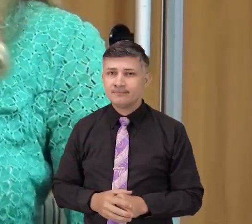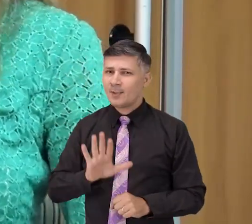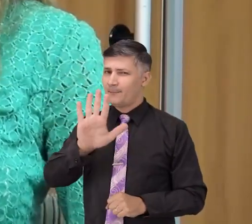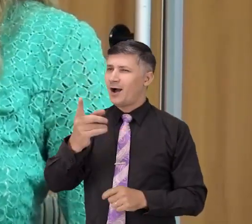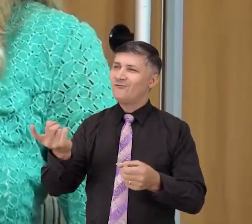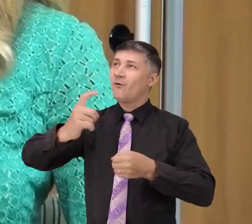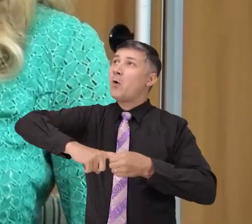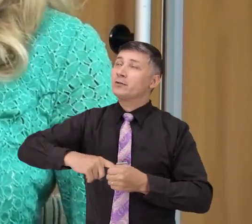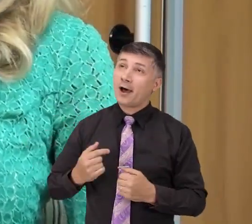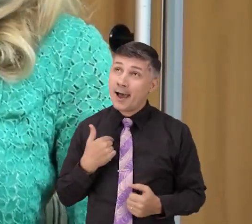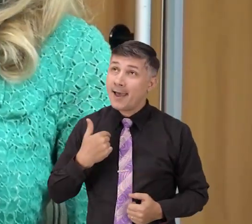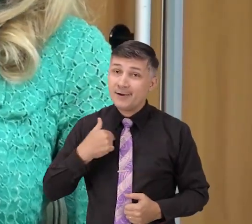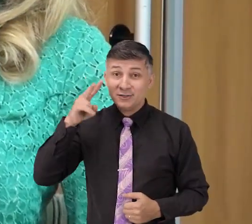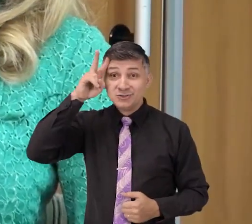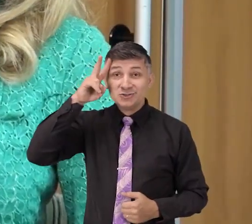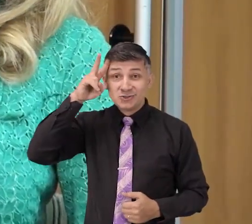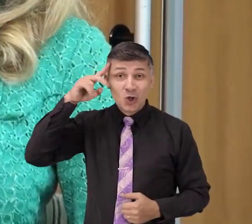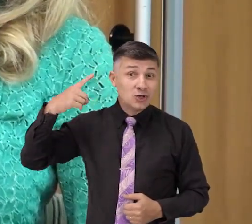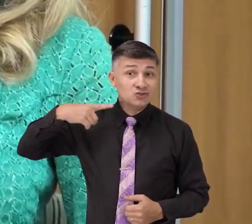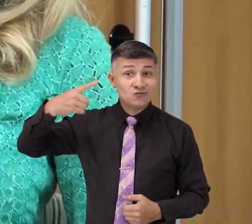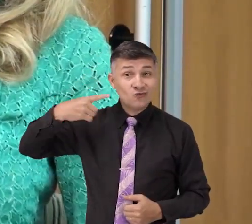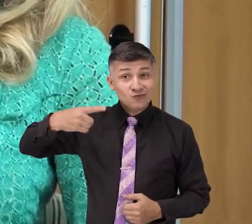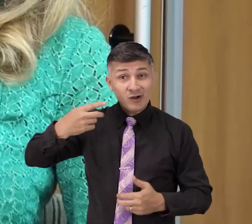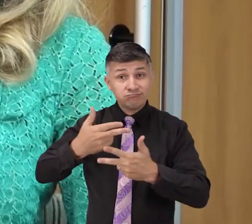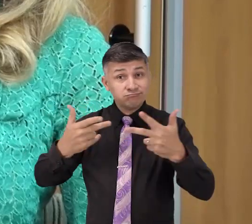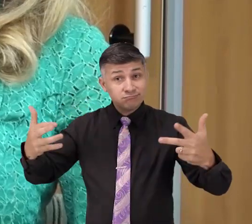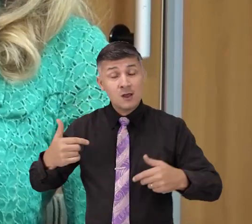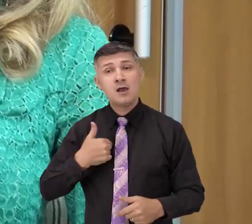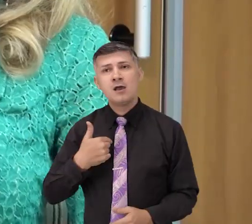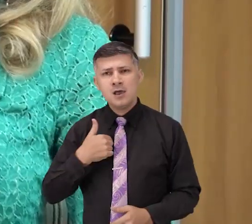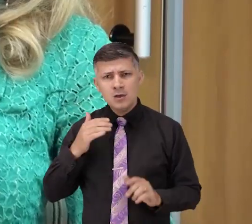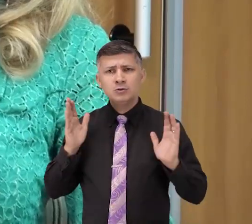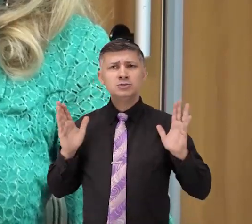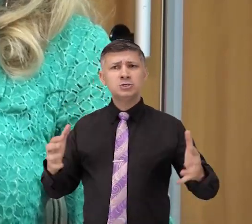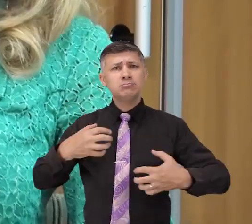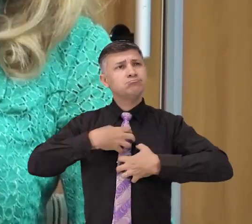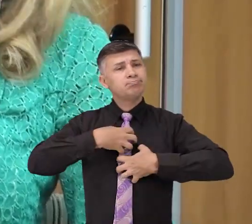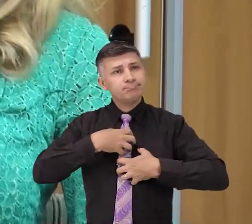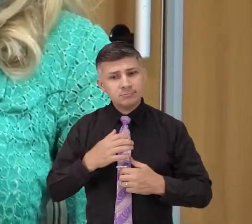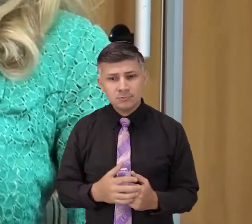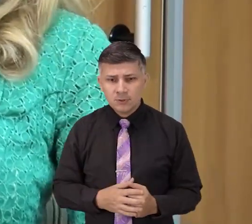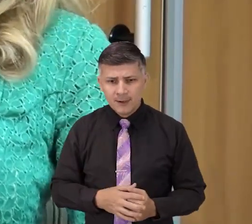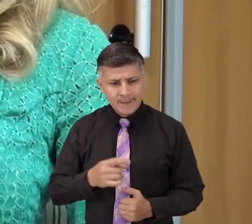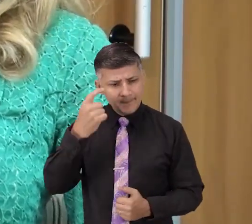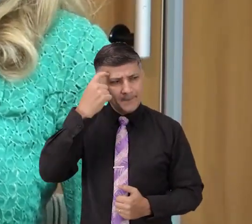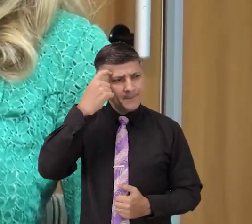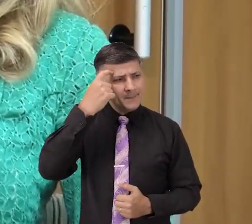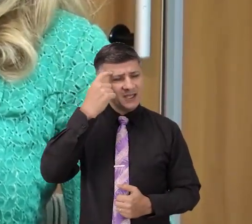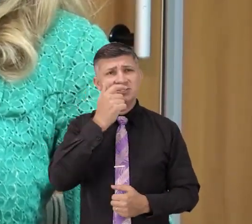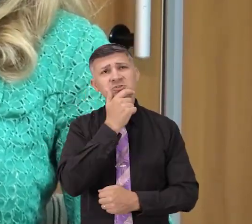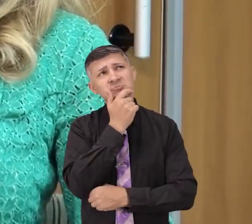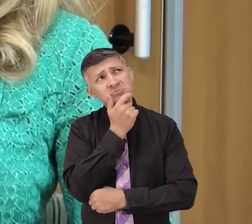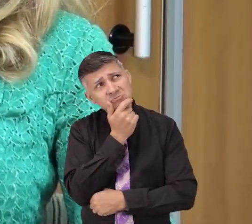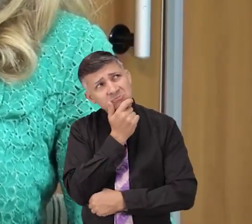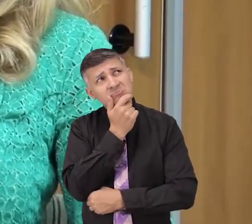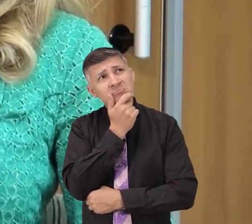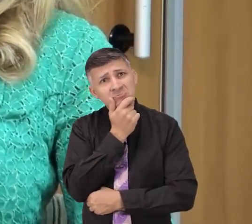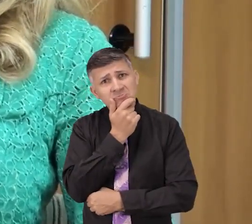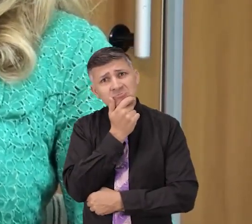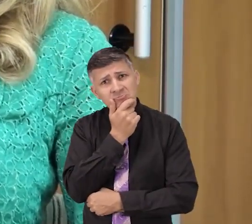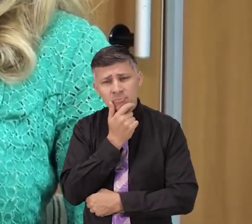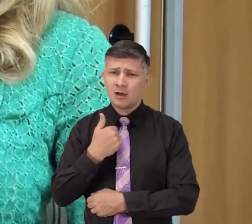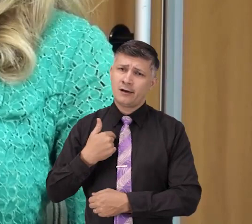voltando, então, à história da advocacia, eu fico, às vezes, assim, parada e disse assim,